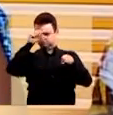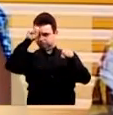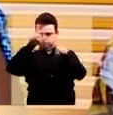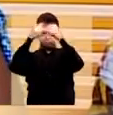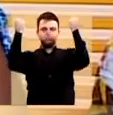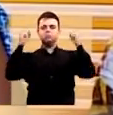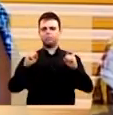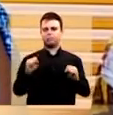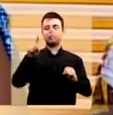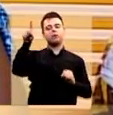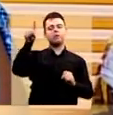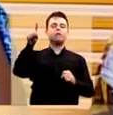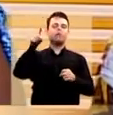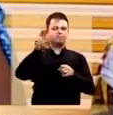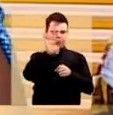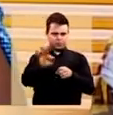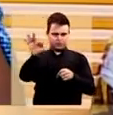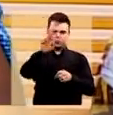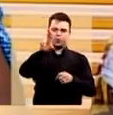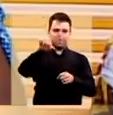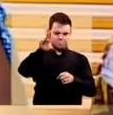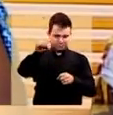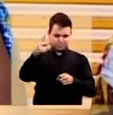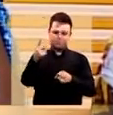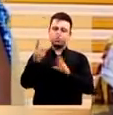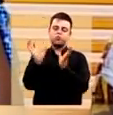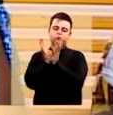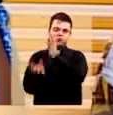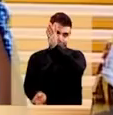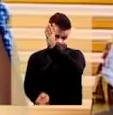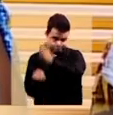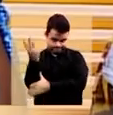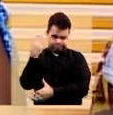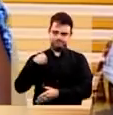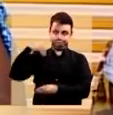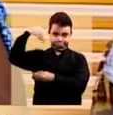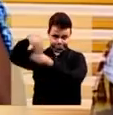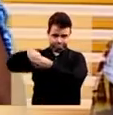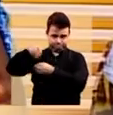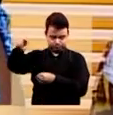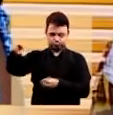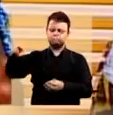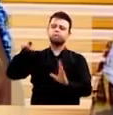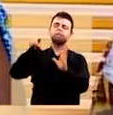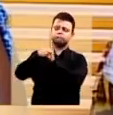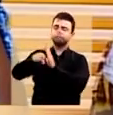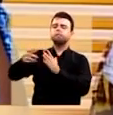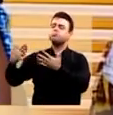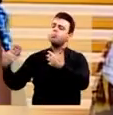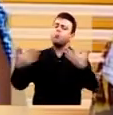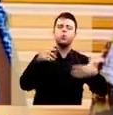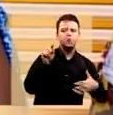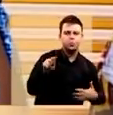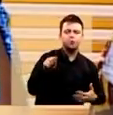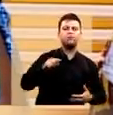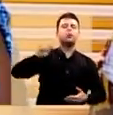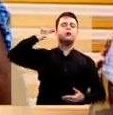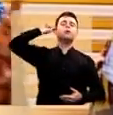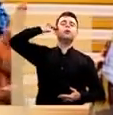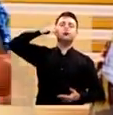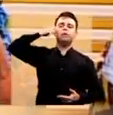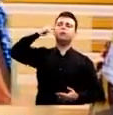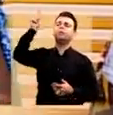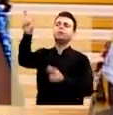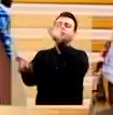fundei, né, na Unesp coordeno, é quais são os elementos culturais e civilizatórios da cultura negra que